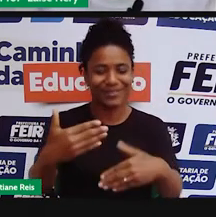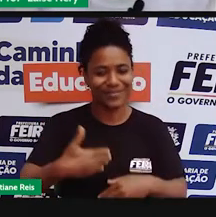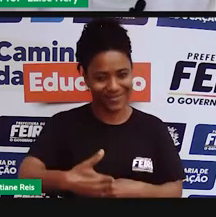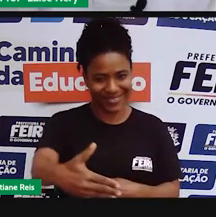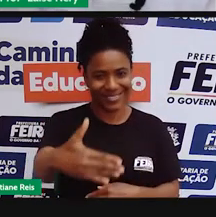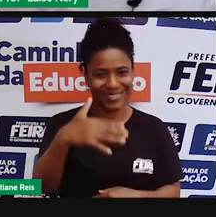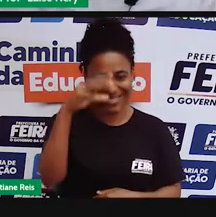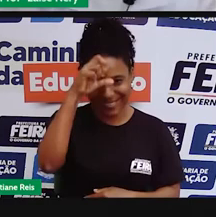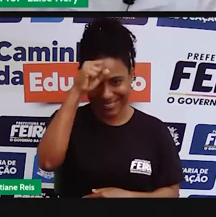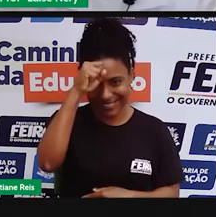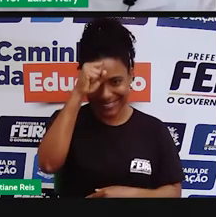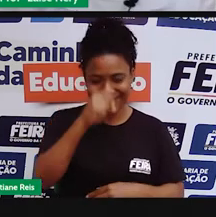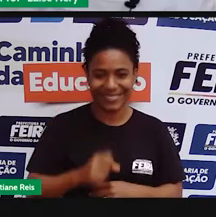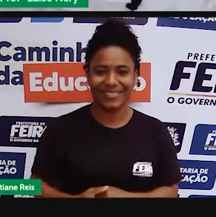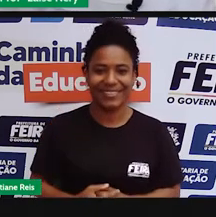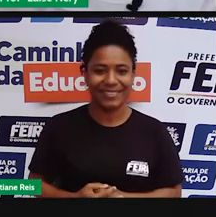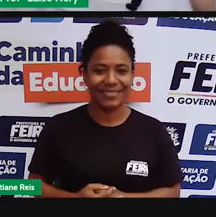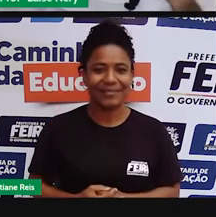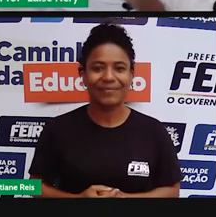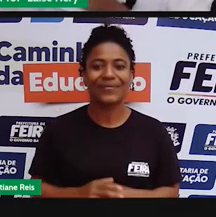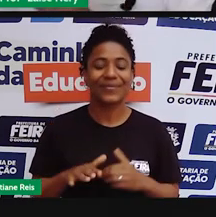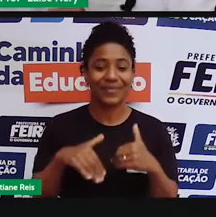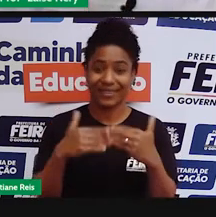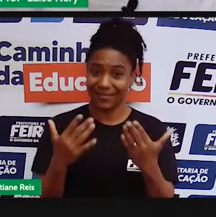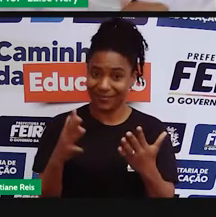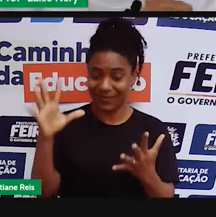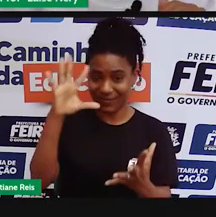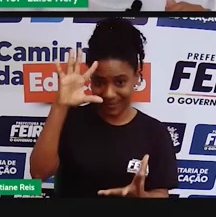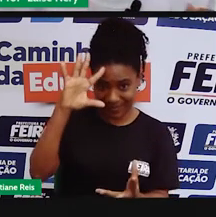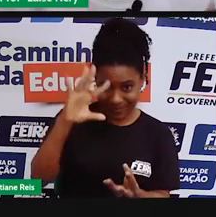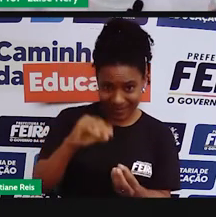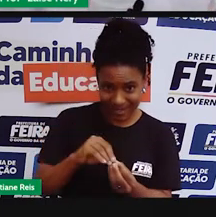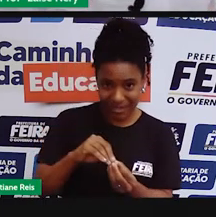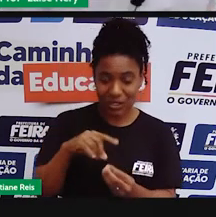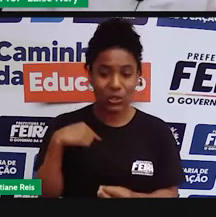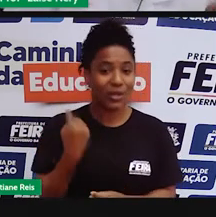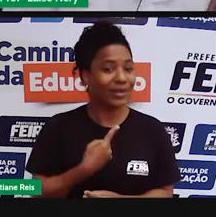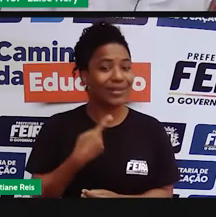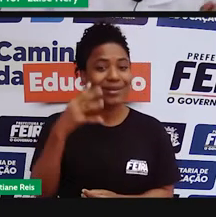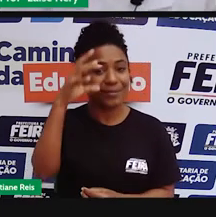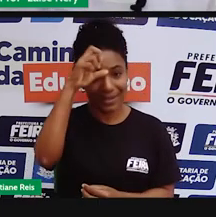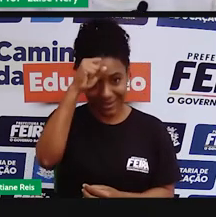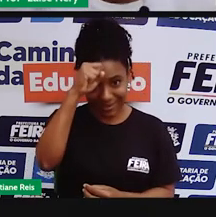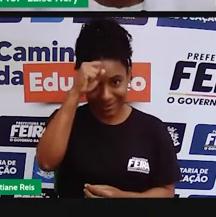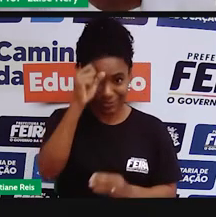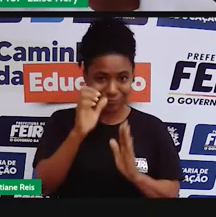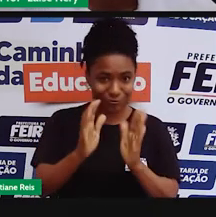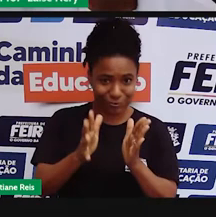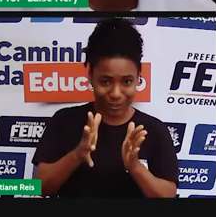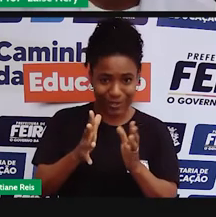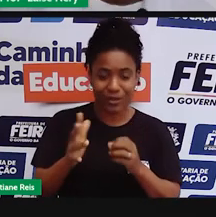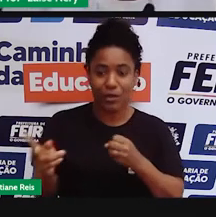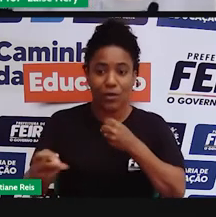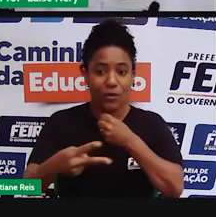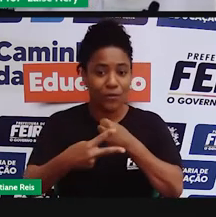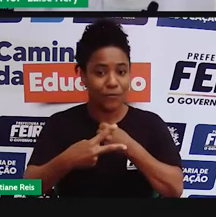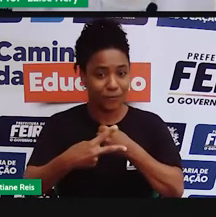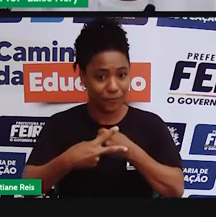frente. Então, resumindo o que nós vimos. O verbo